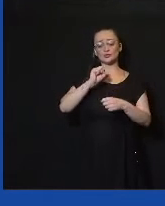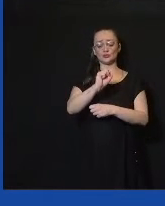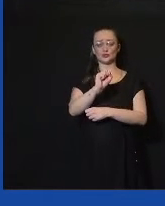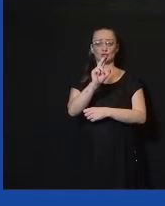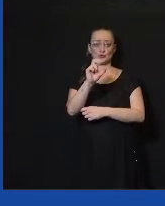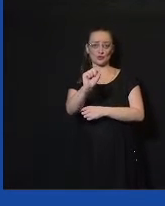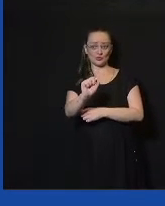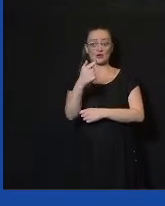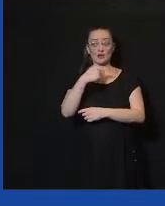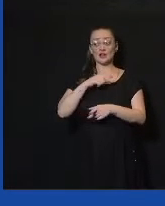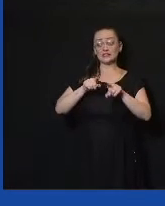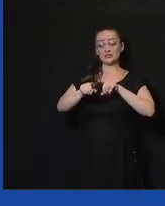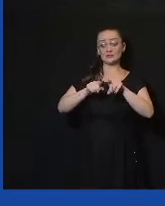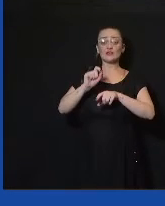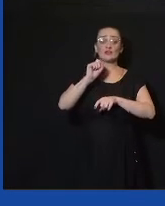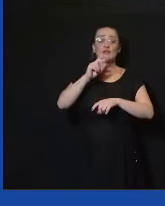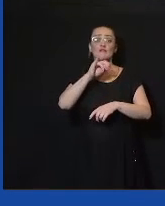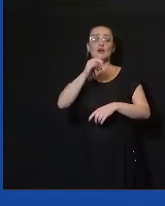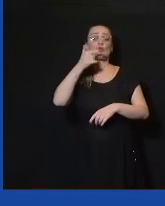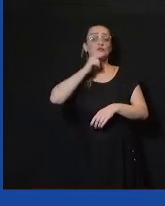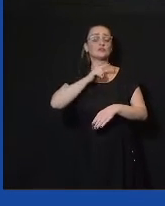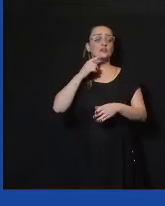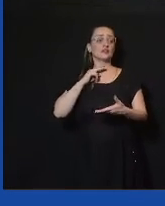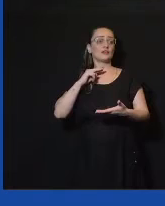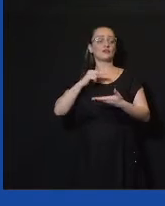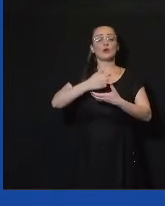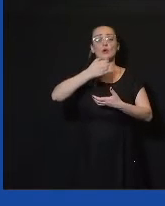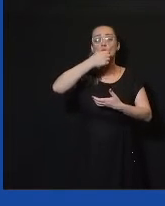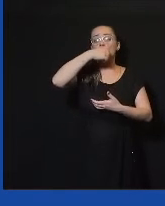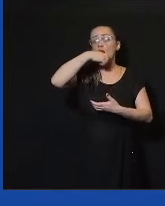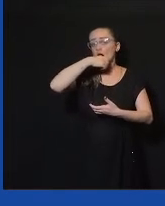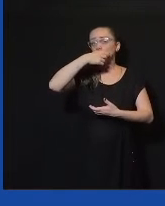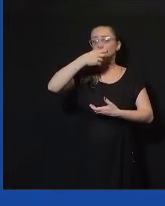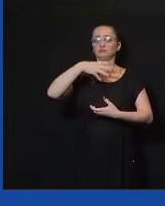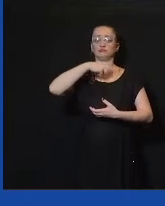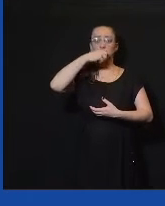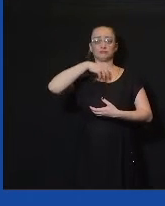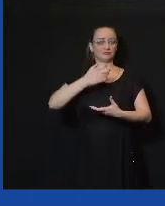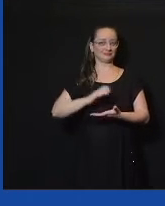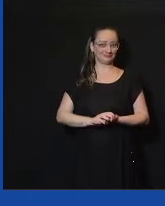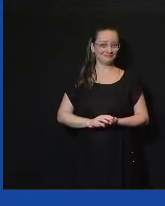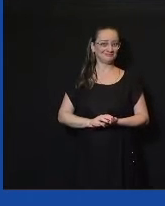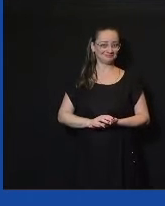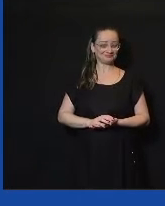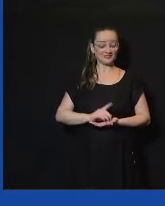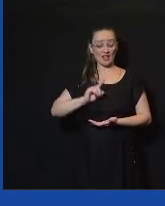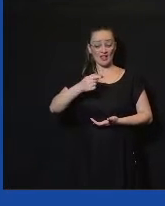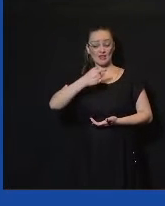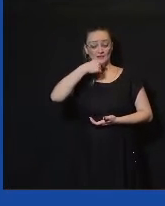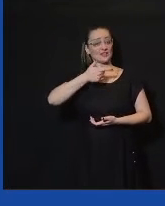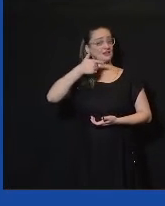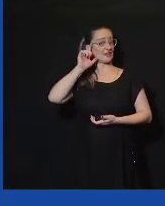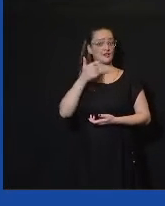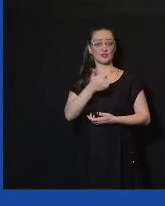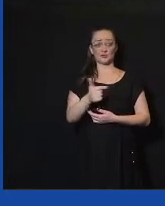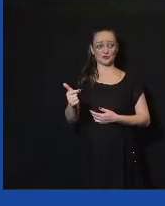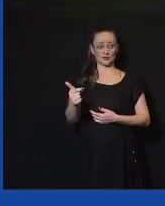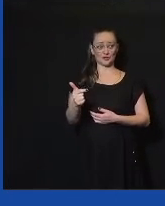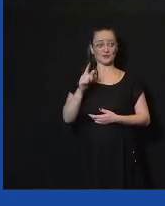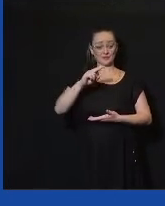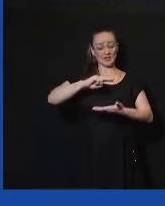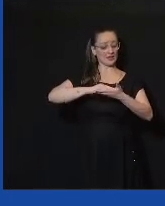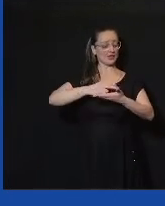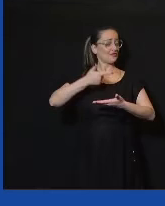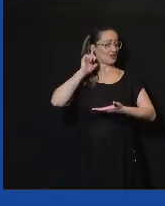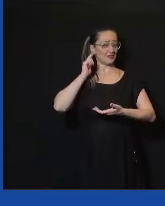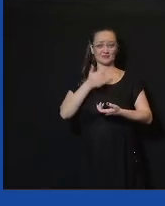favelado, o grau de quem vai conseguir o respirador do hospital público. aquele respirador que não tinha, aquele leito que já não tinha antes